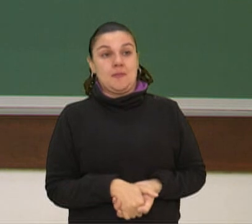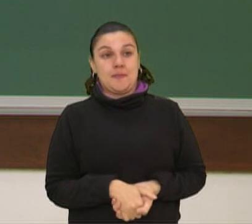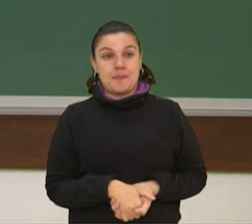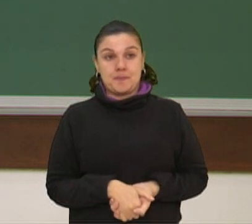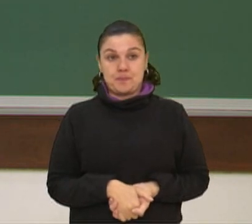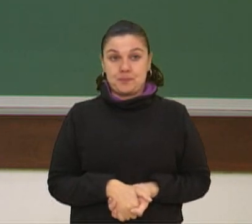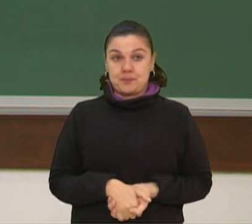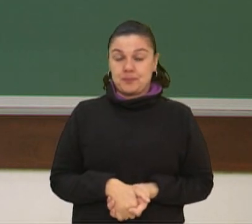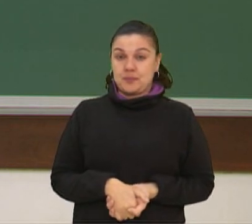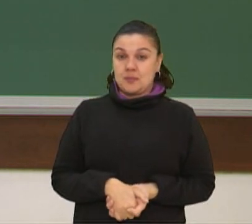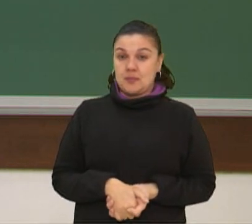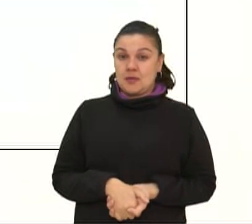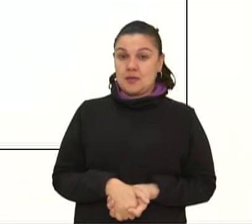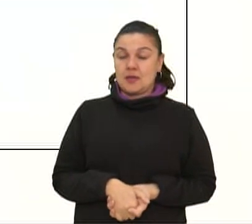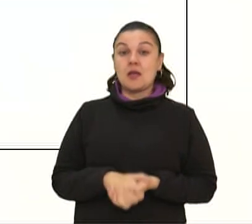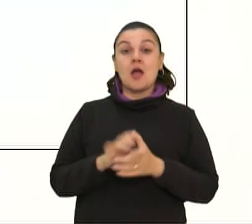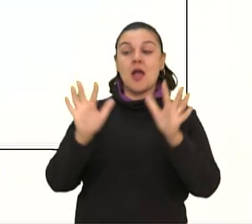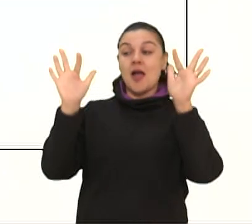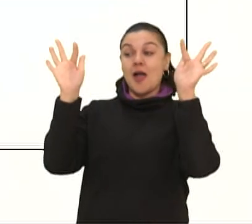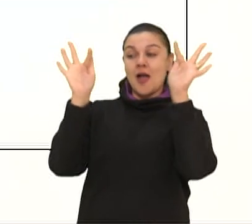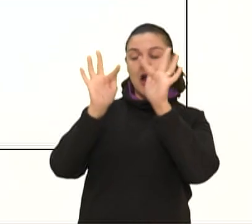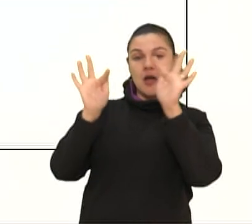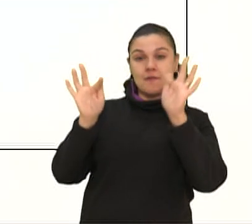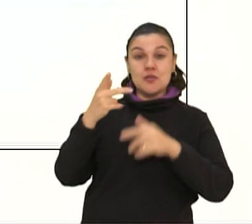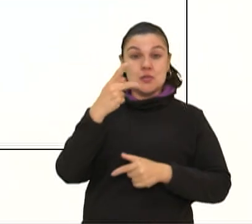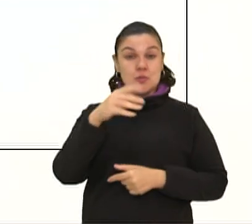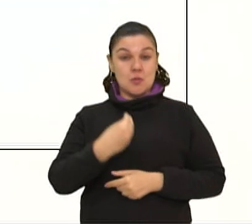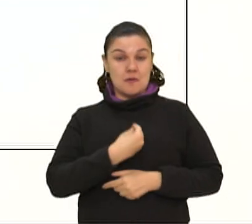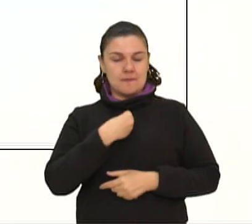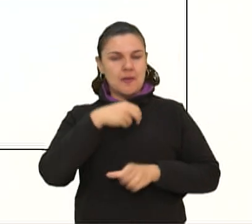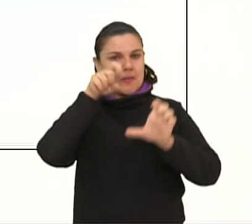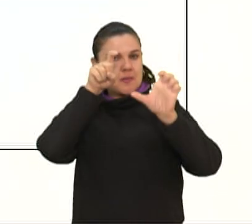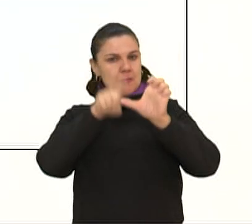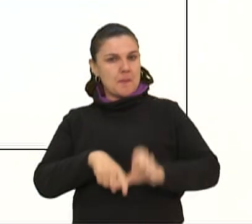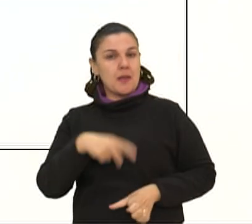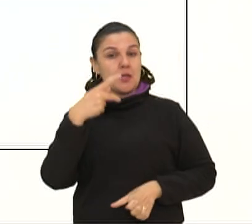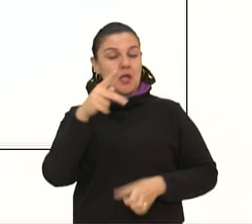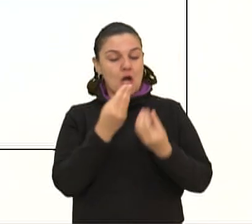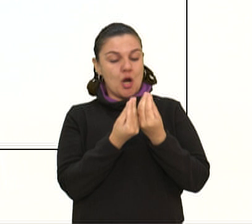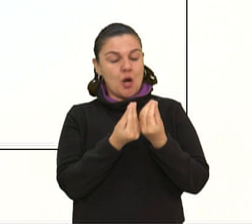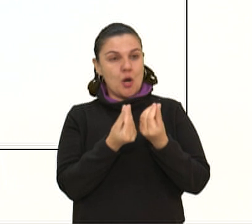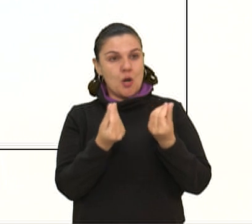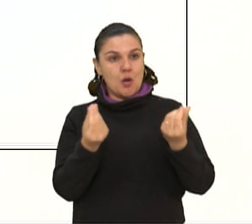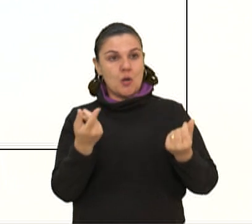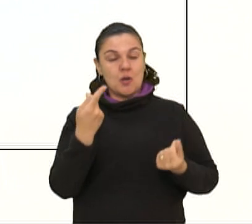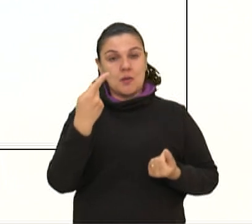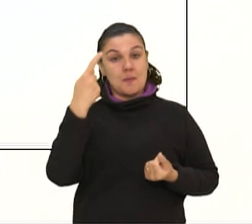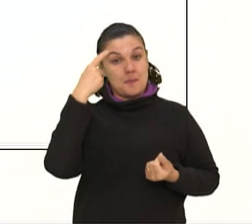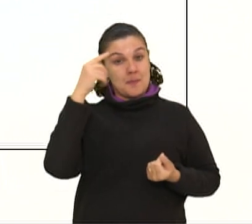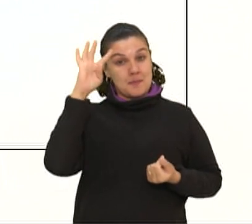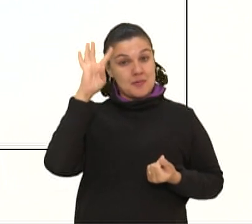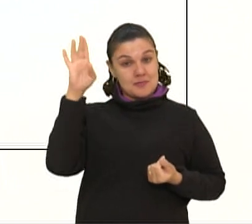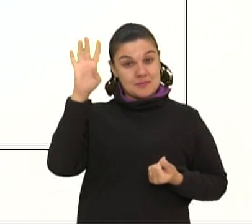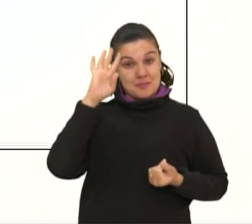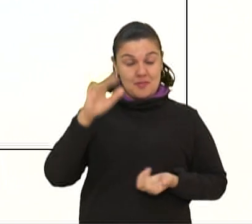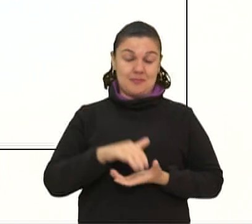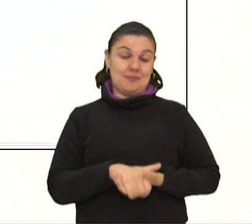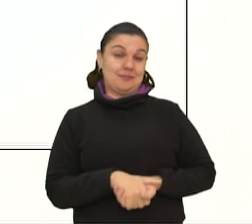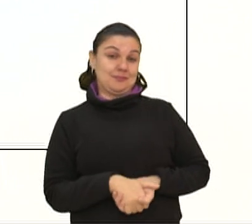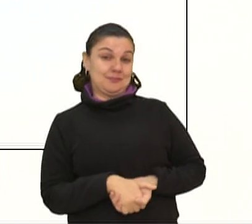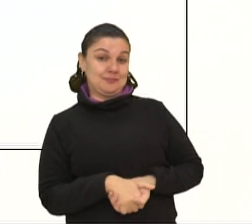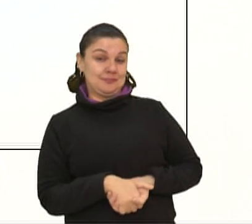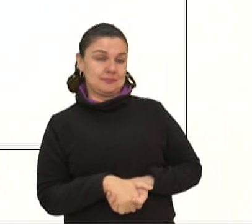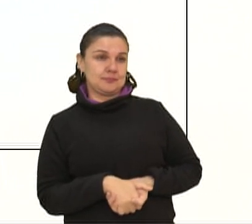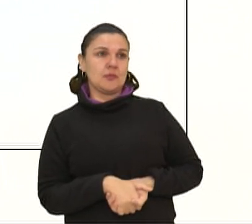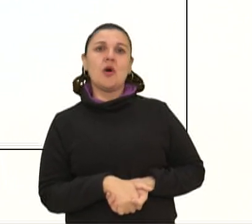detrimento do tema científico, não é que ele desconsiderava a ciência, ele só deu ênfase a esse outro